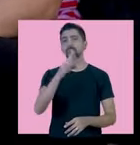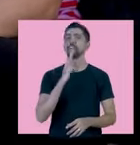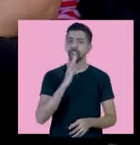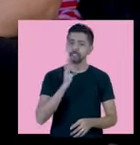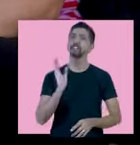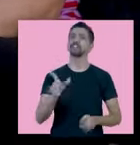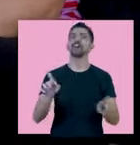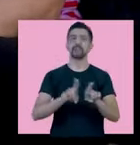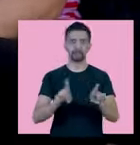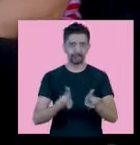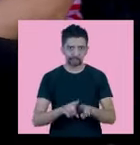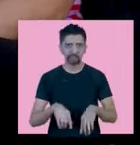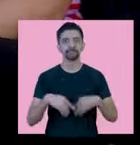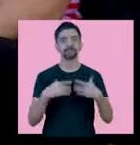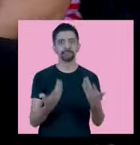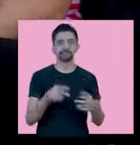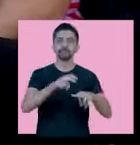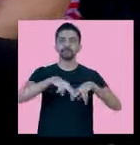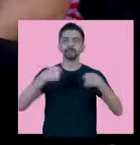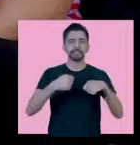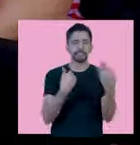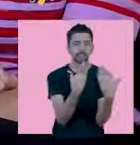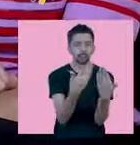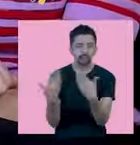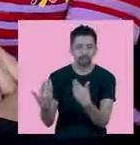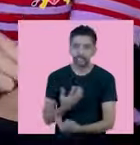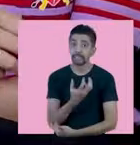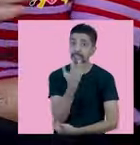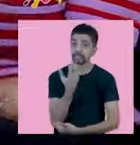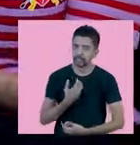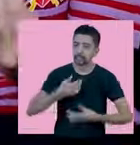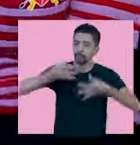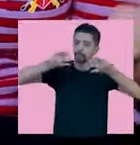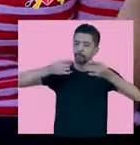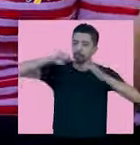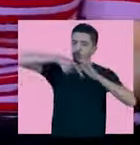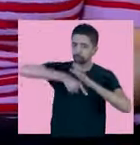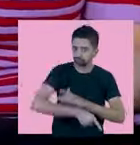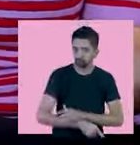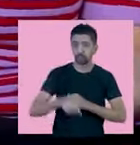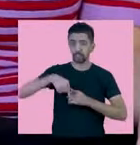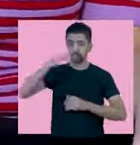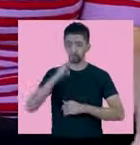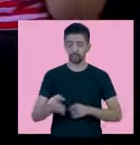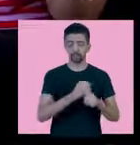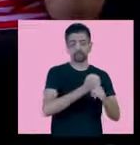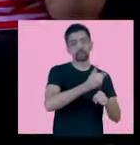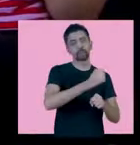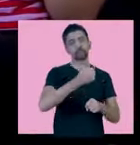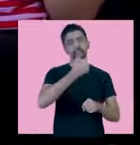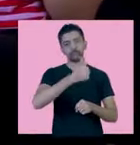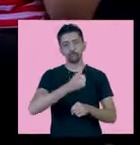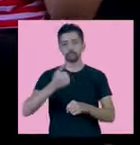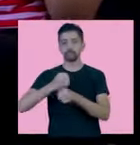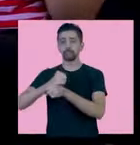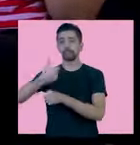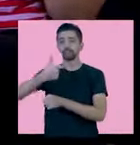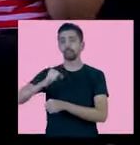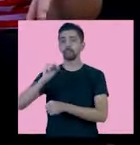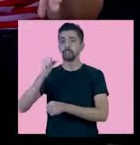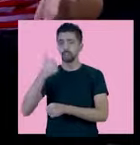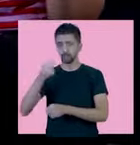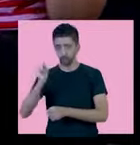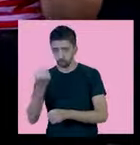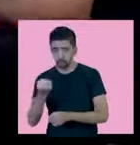você provavelmente faz ou tem alguém que você conhece que já faz. É por isso que a gente precisa conversar muito sobre o assunto. No Brasil, entre 2011